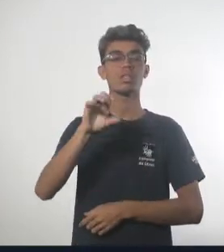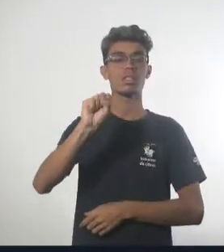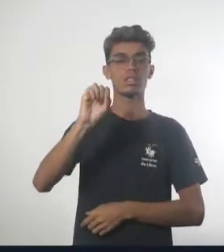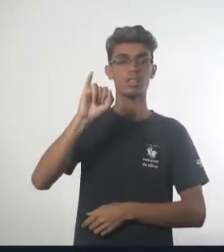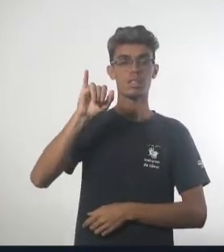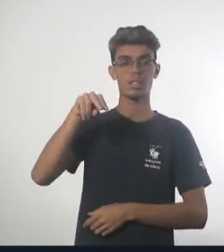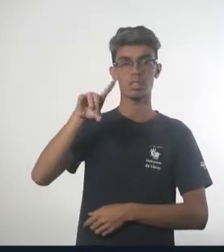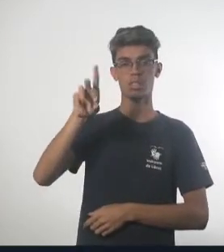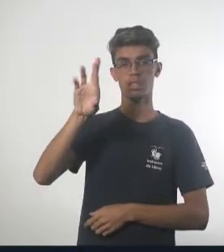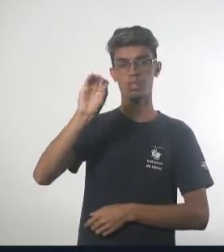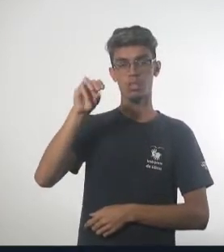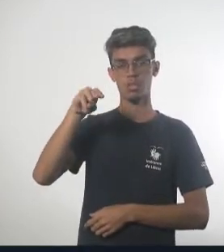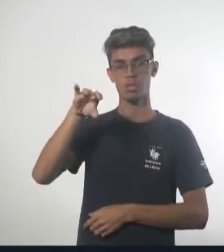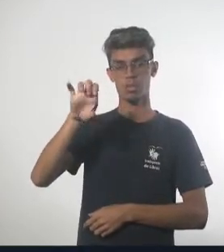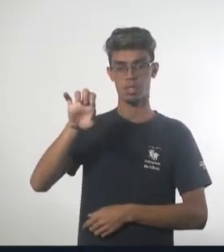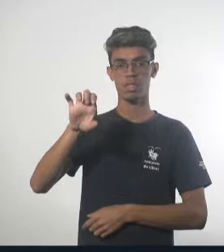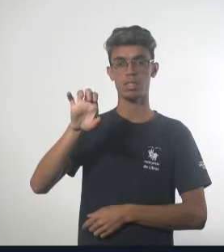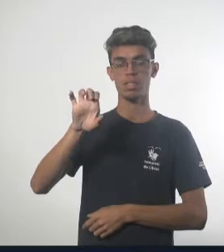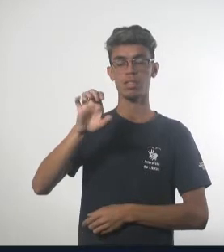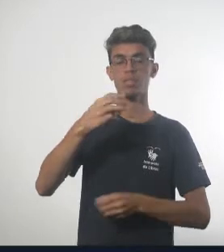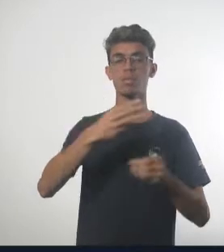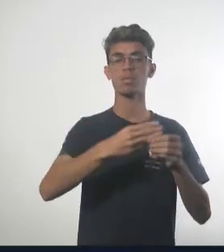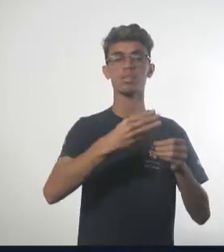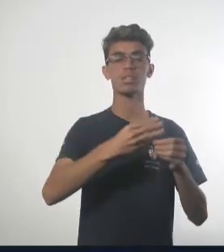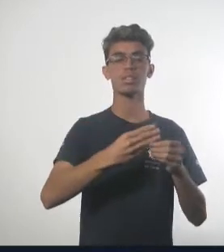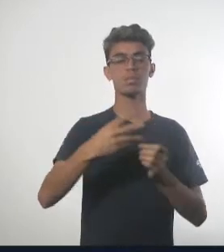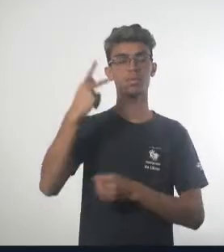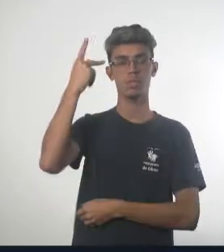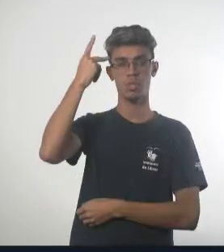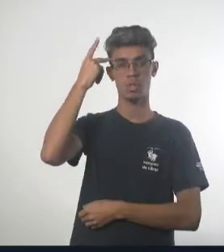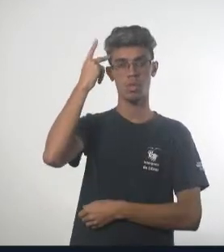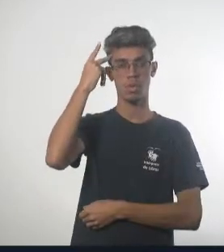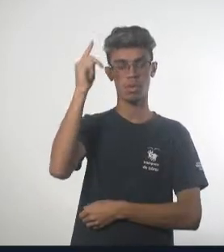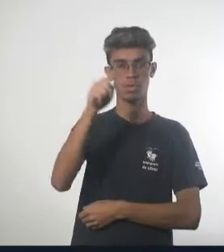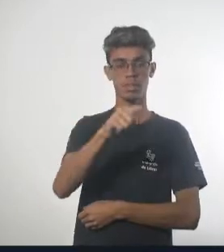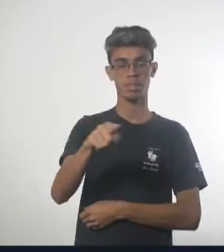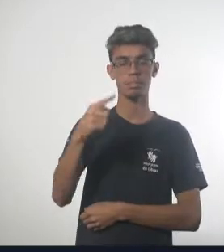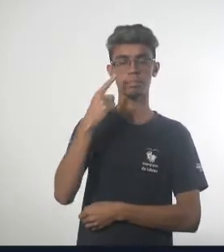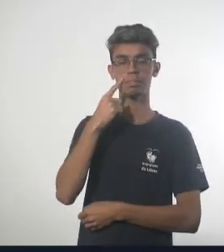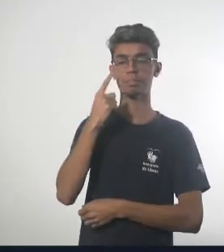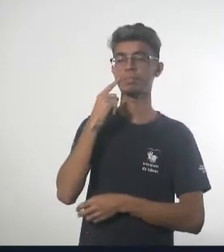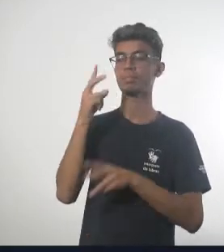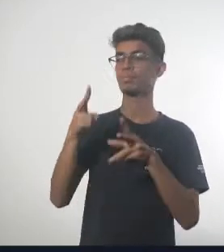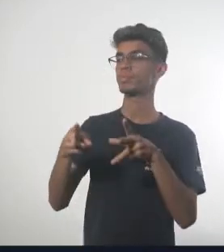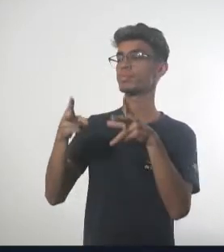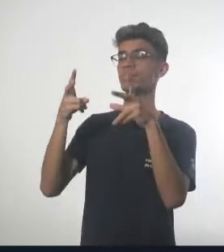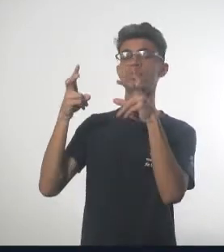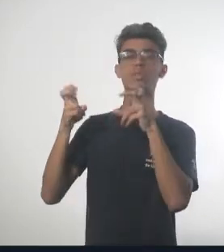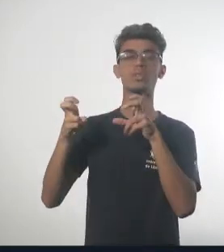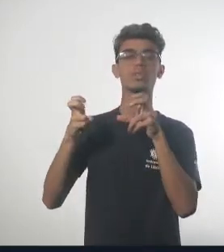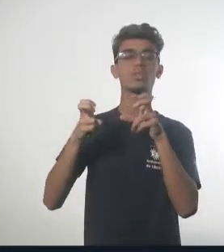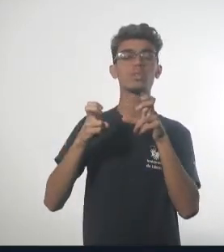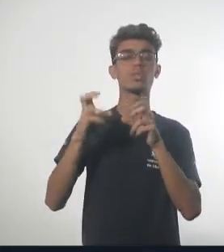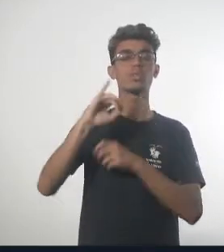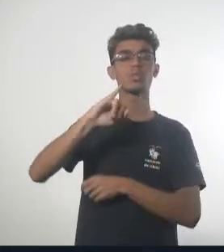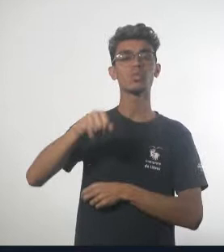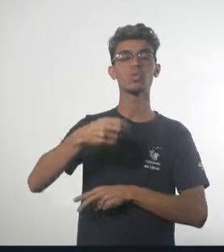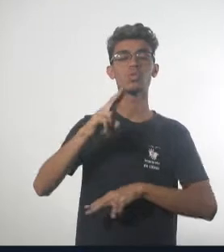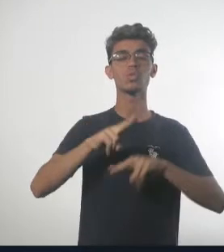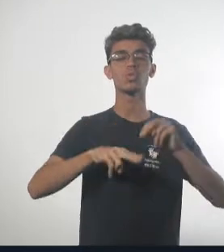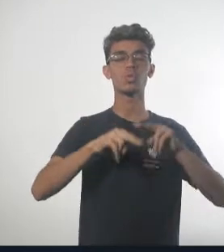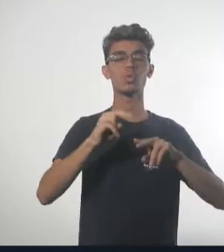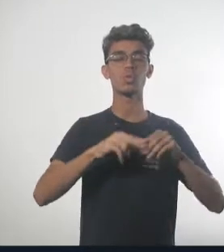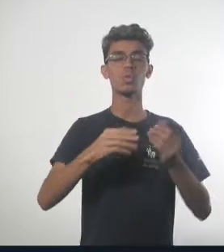e de síndrome respiratória aguda grave no município de São Paulo. E como a gente pode notar, né, no final do mês de julho e durante o mês